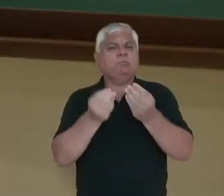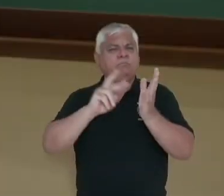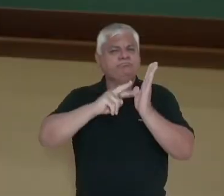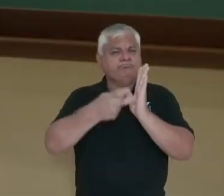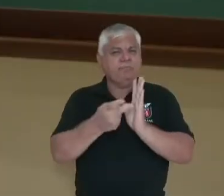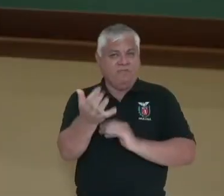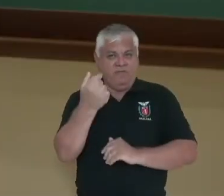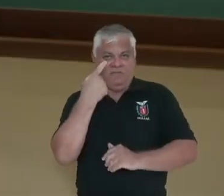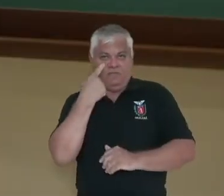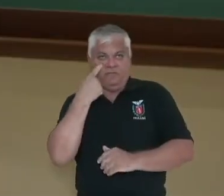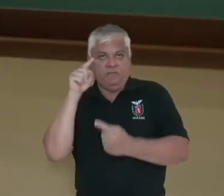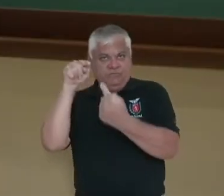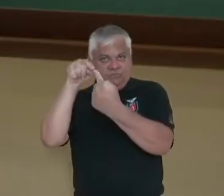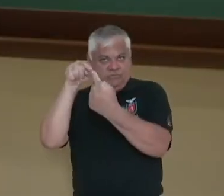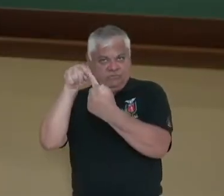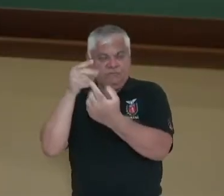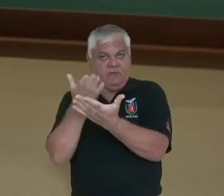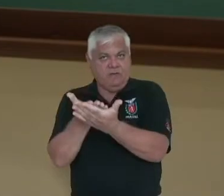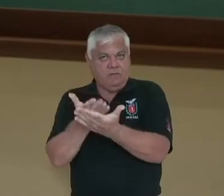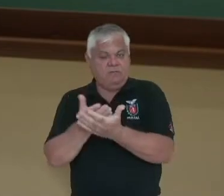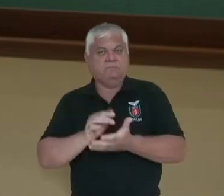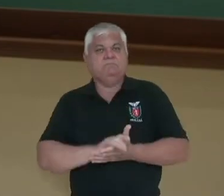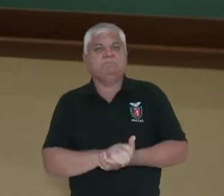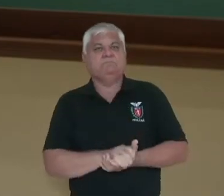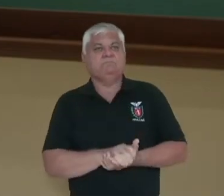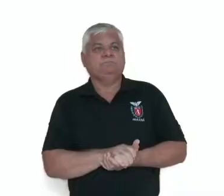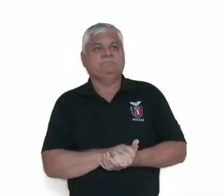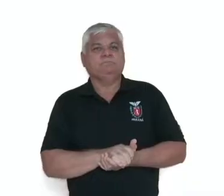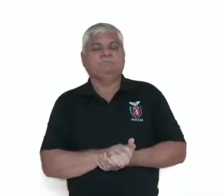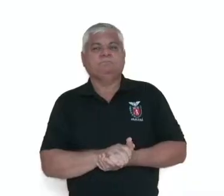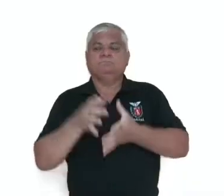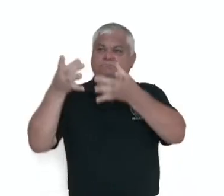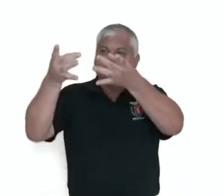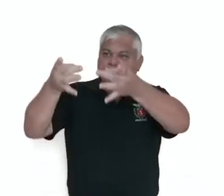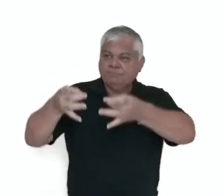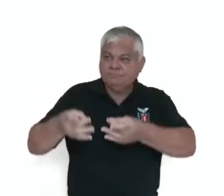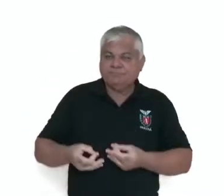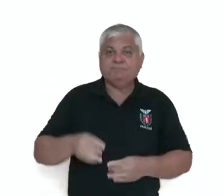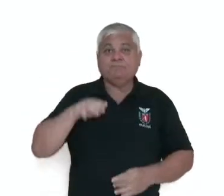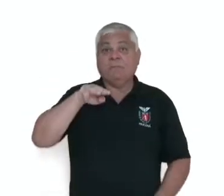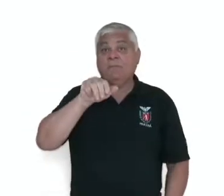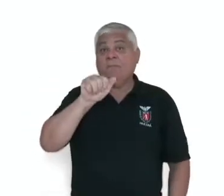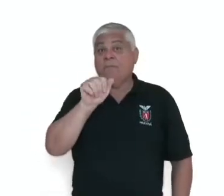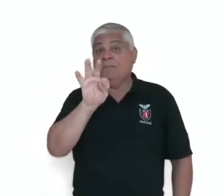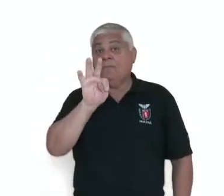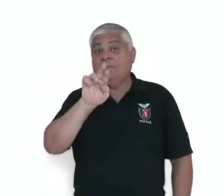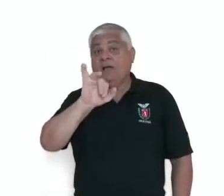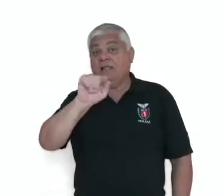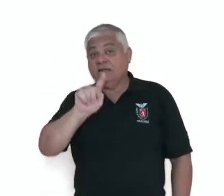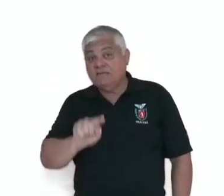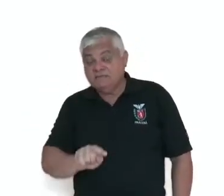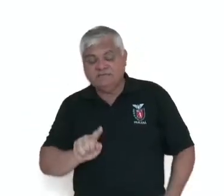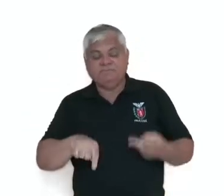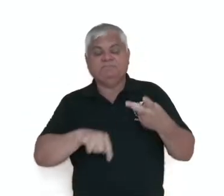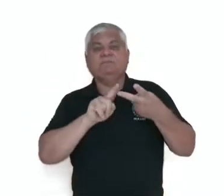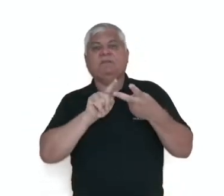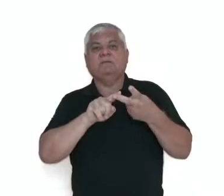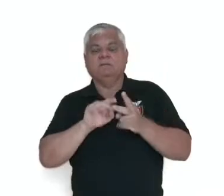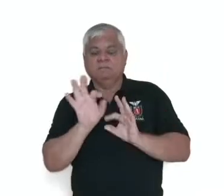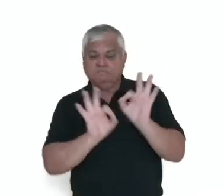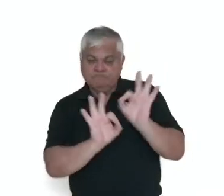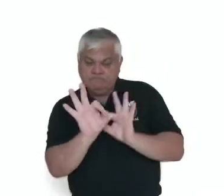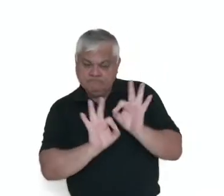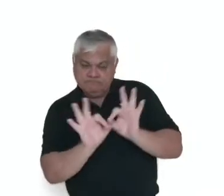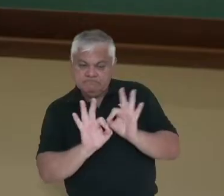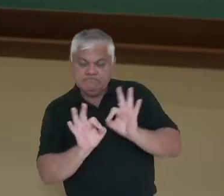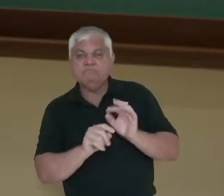acompanhem comigo, pessoal. Quais são os objetivos da nossa aula? Definir o que é uma matriz e construir uma matriz a partir de uma lei